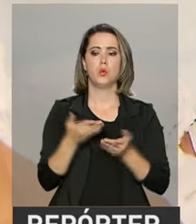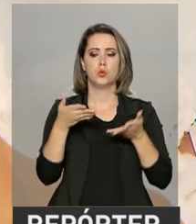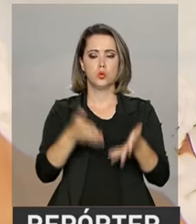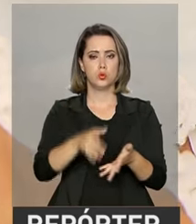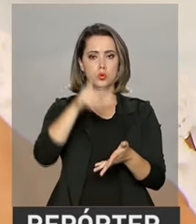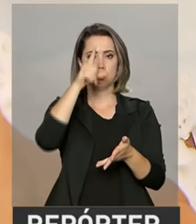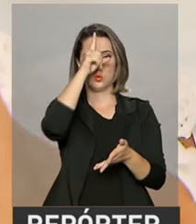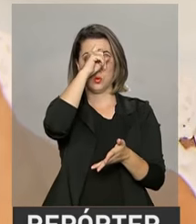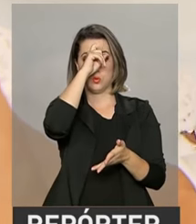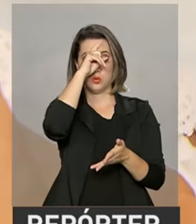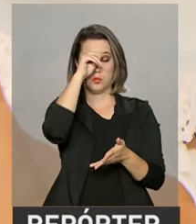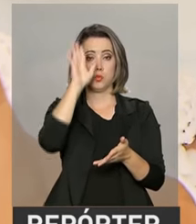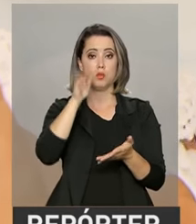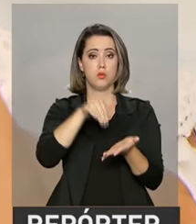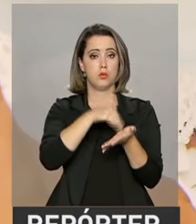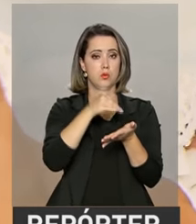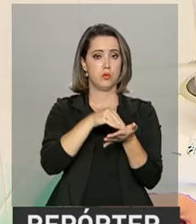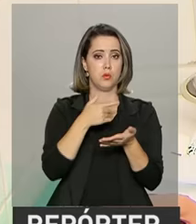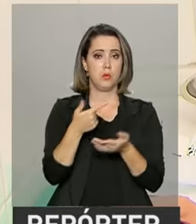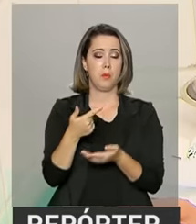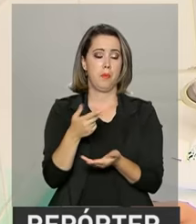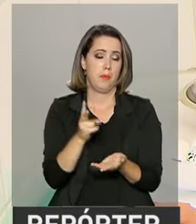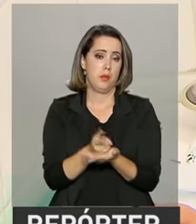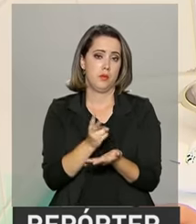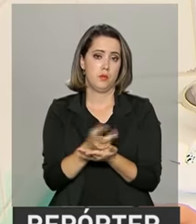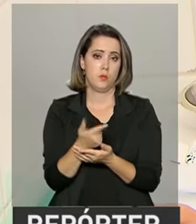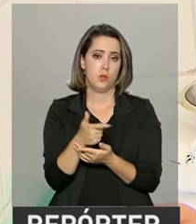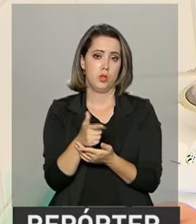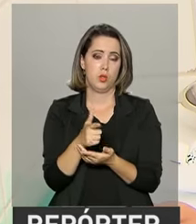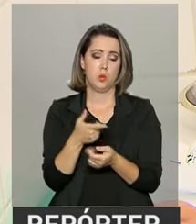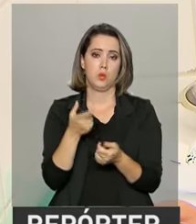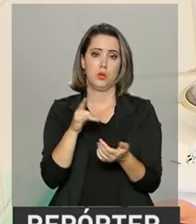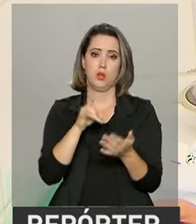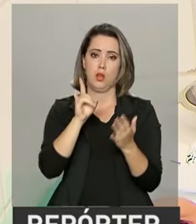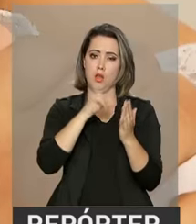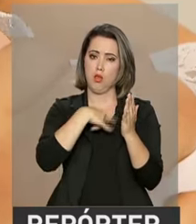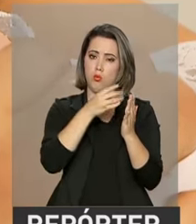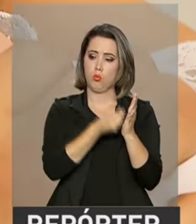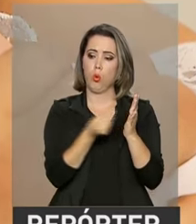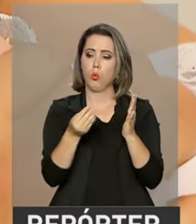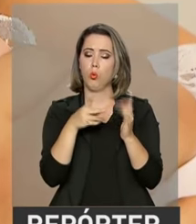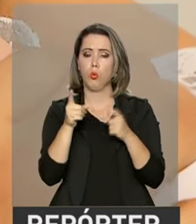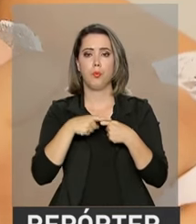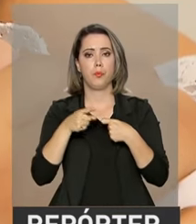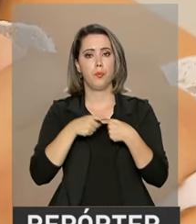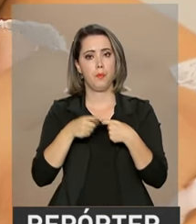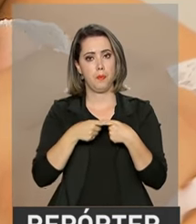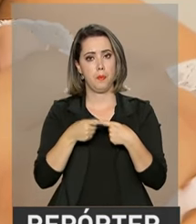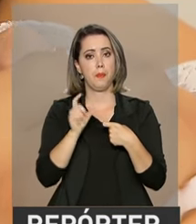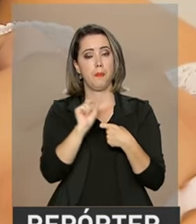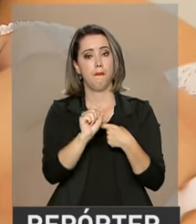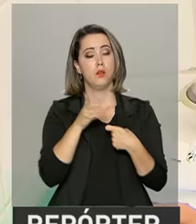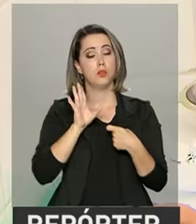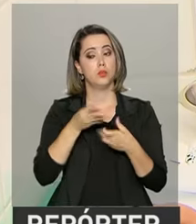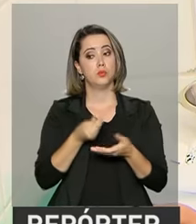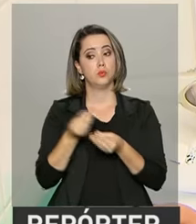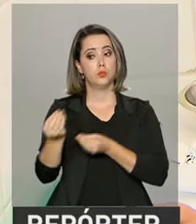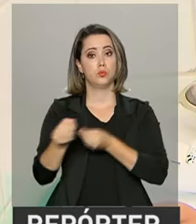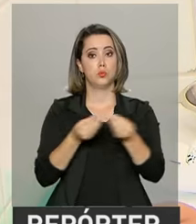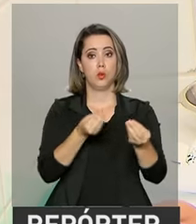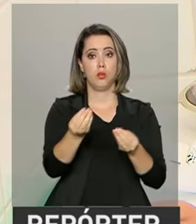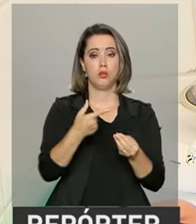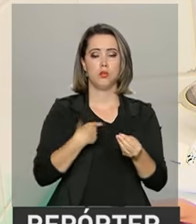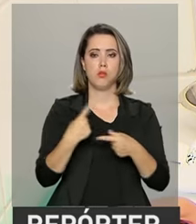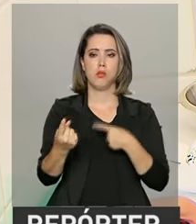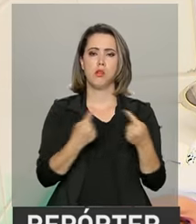cadastrados mesmo sem prescrição médica as doses compradas pelo ministério da saúde já estão sendo distribuídas aos estados que repassam